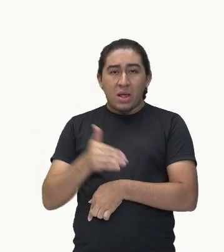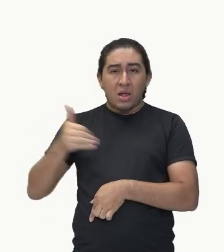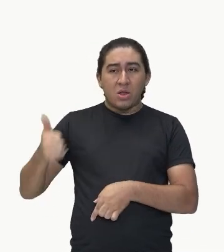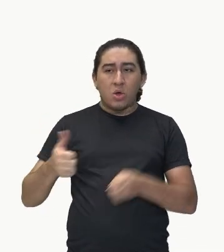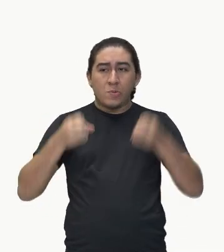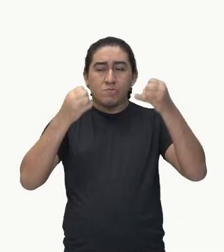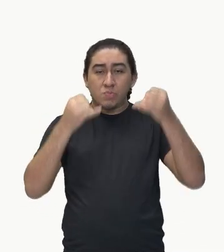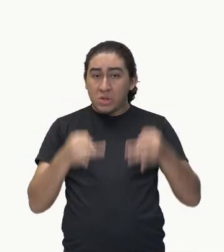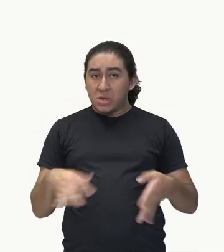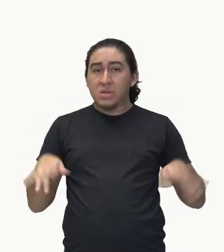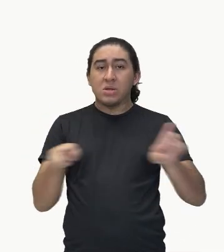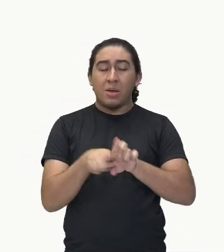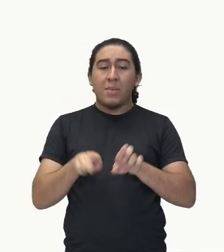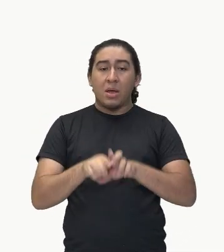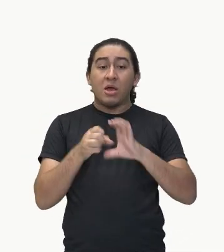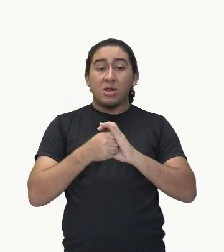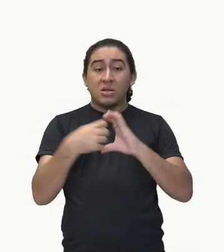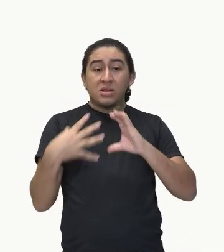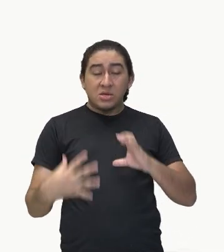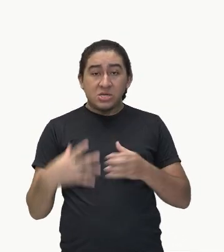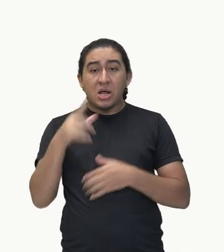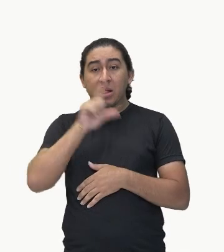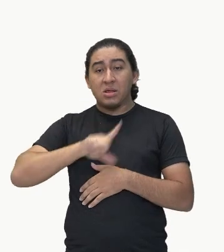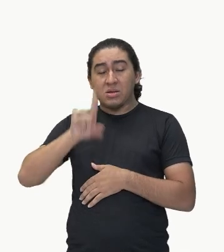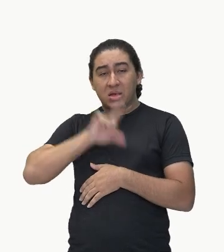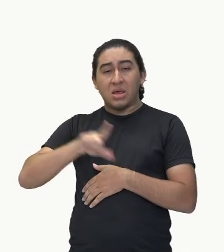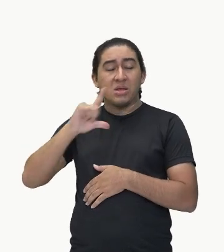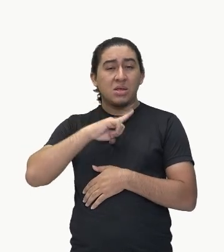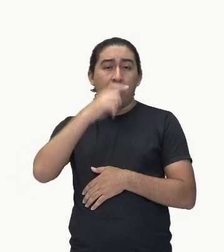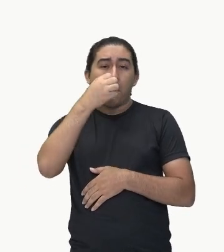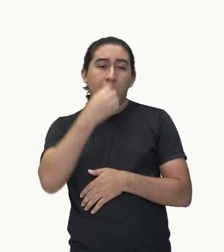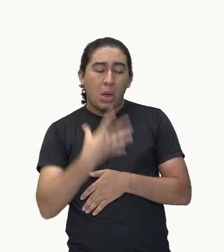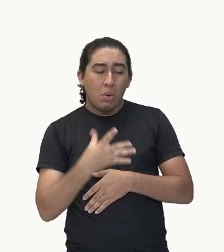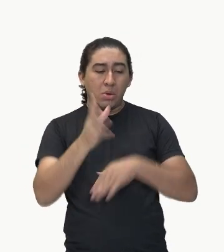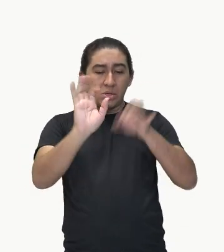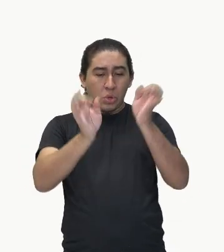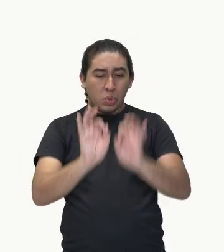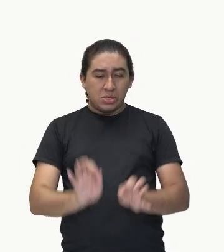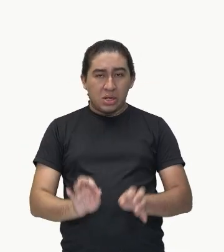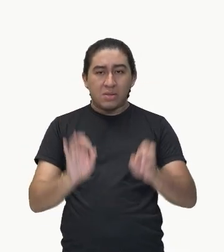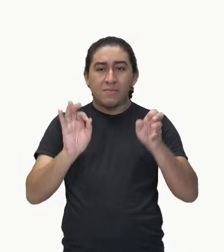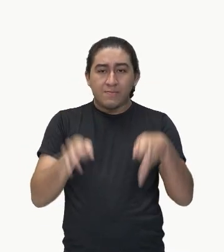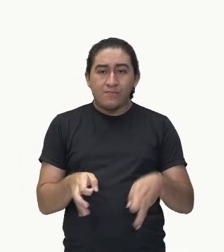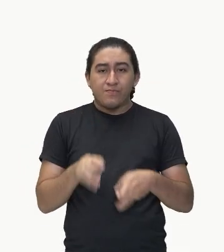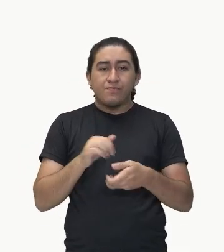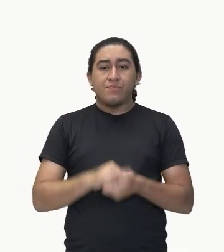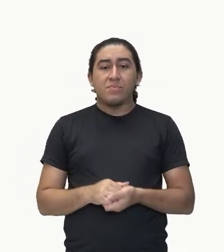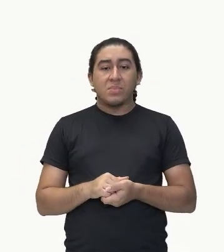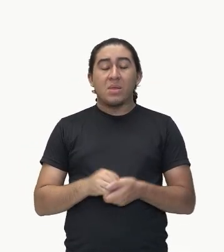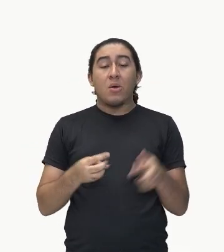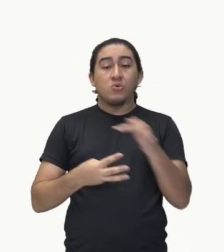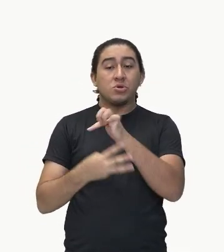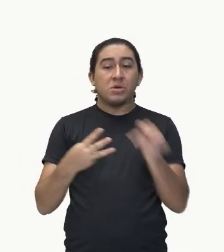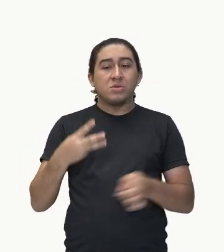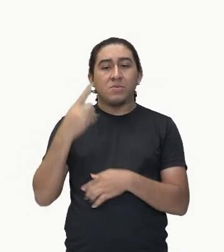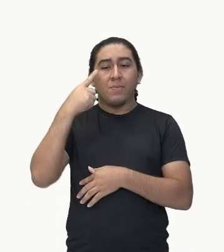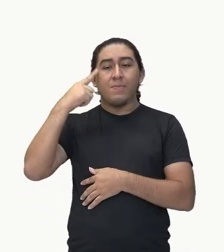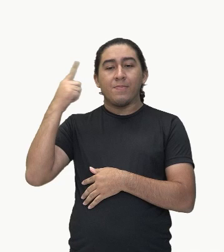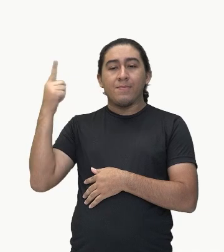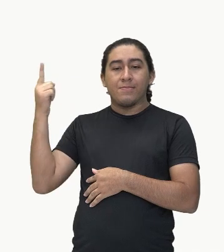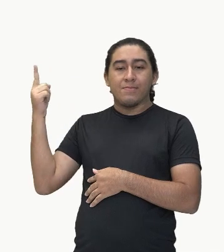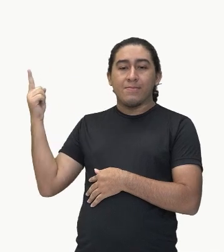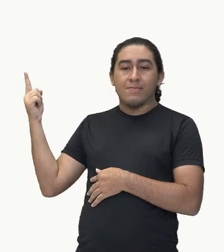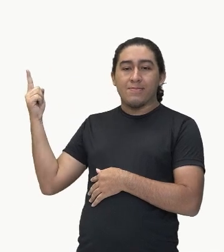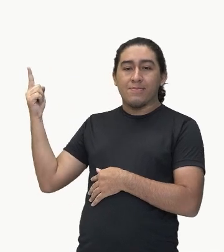contada, né? As características literárias mais bem constituídas, que são estes 3 que nós iremos abordar